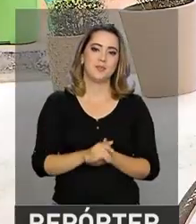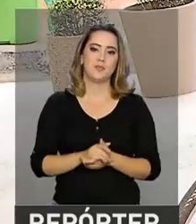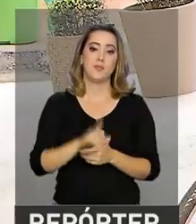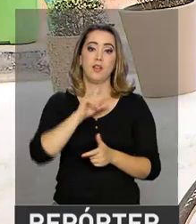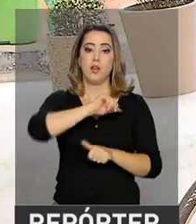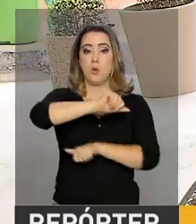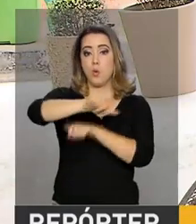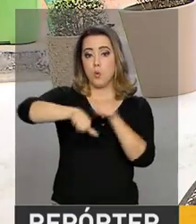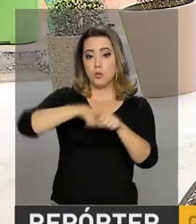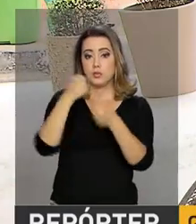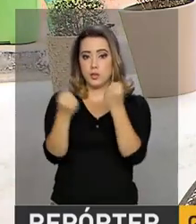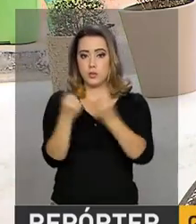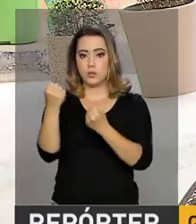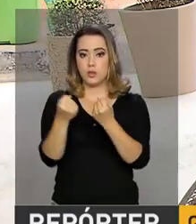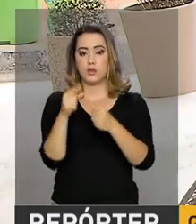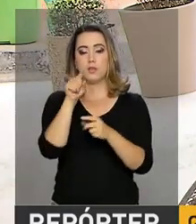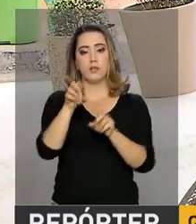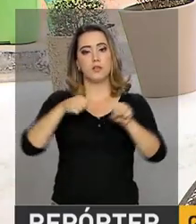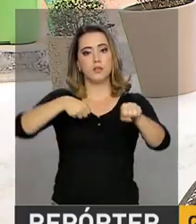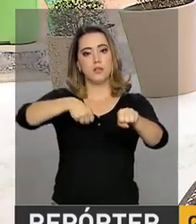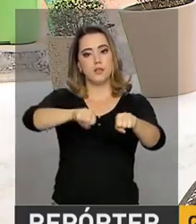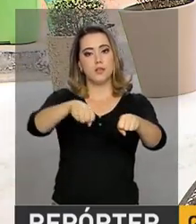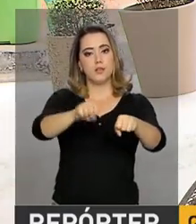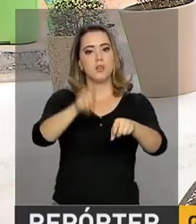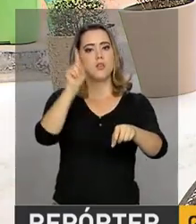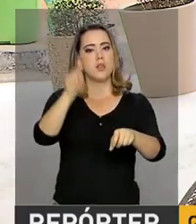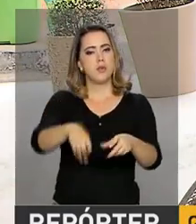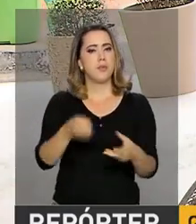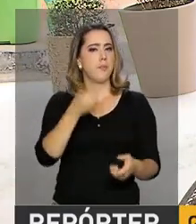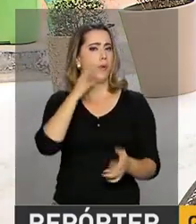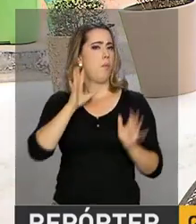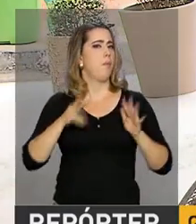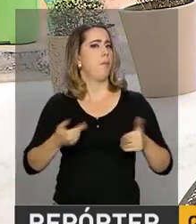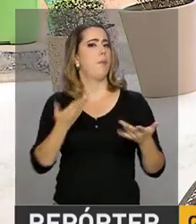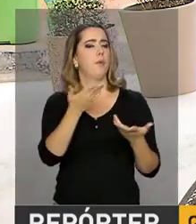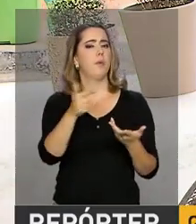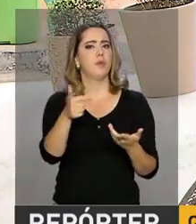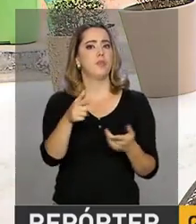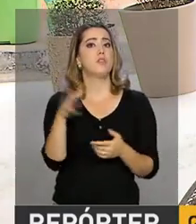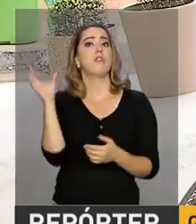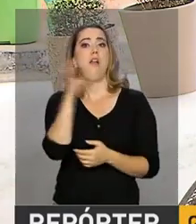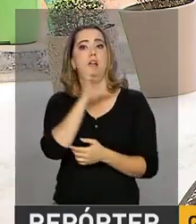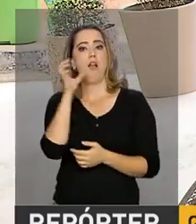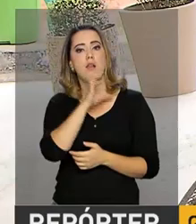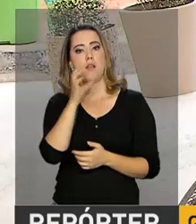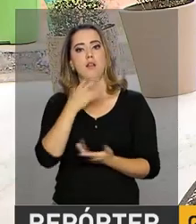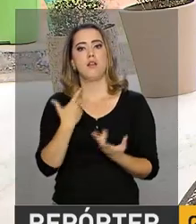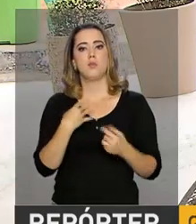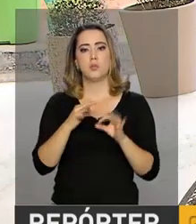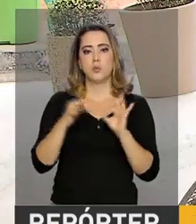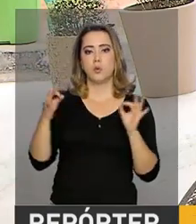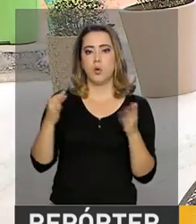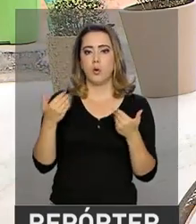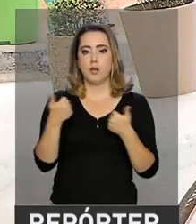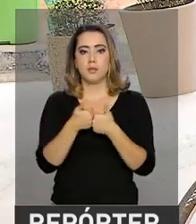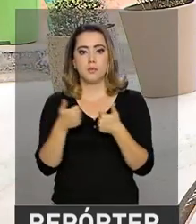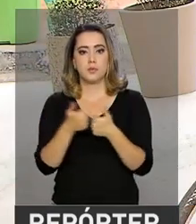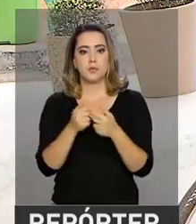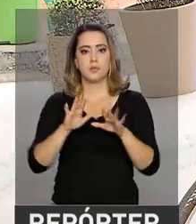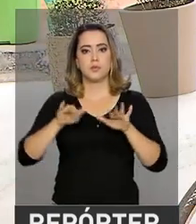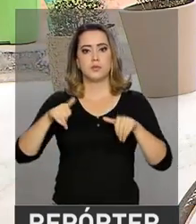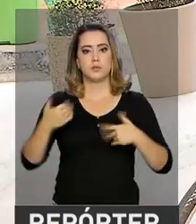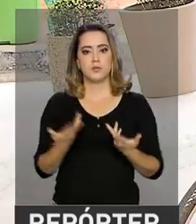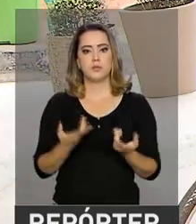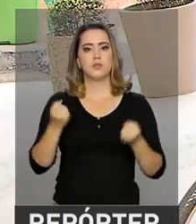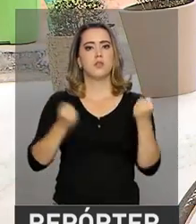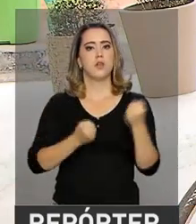do carro, a bicicleta é um meio econômico, limpo, prático e até mesmo rápido para pequenos deslocamentos. Por isso,